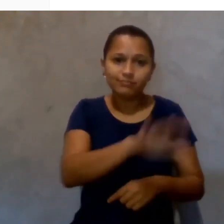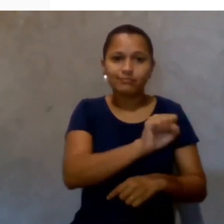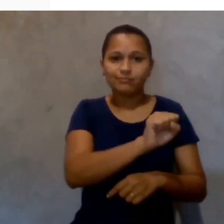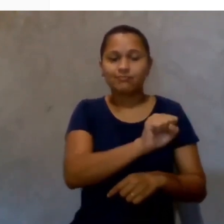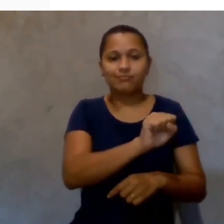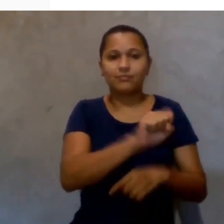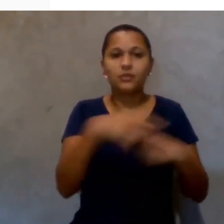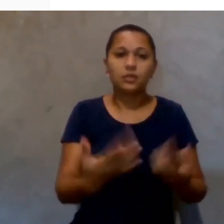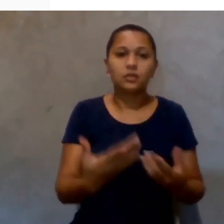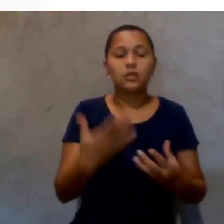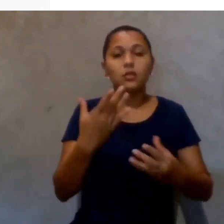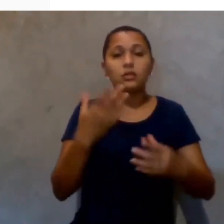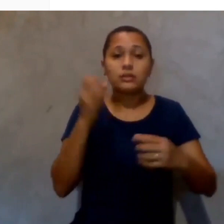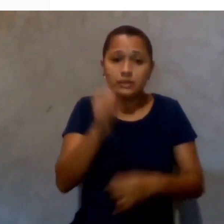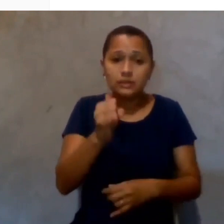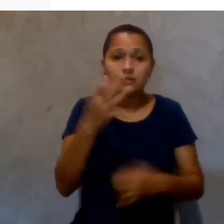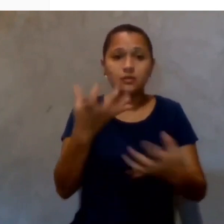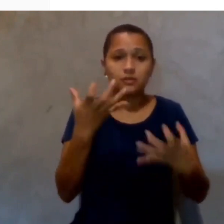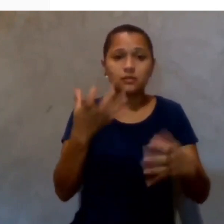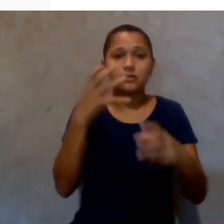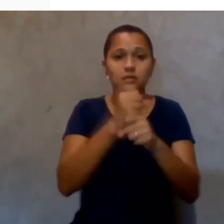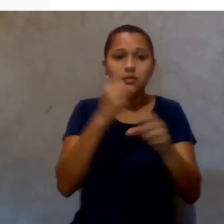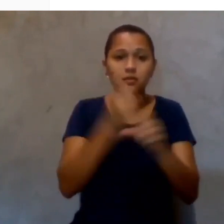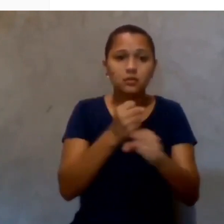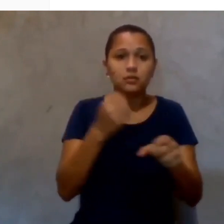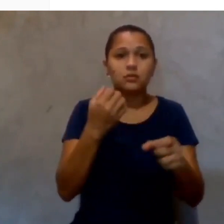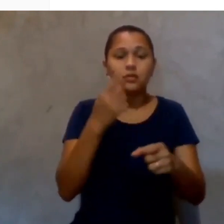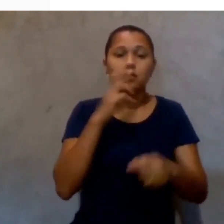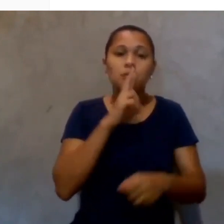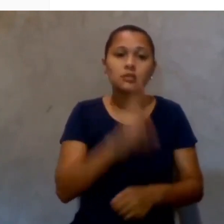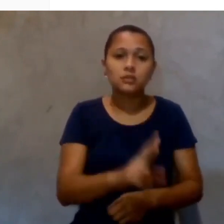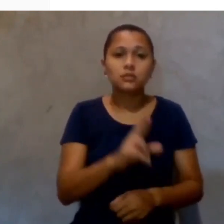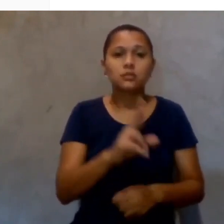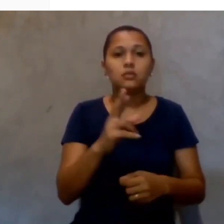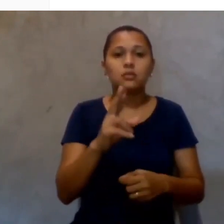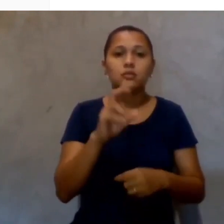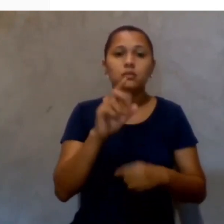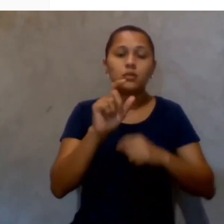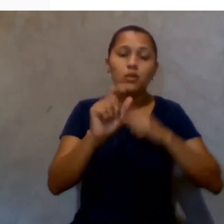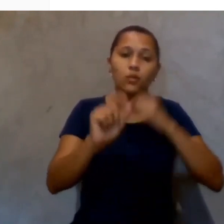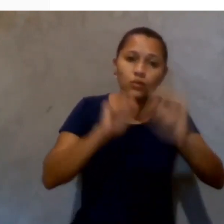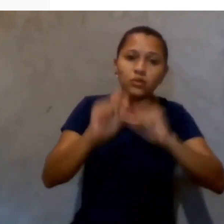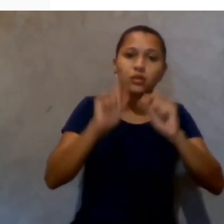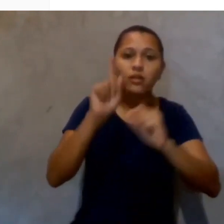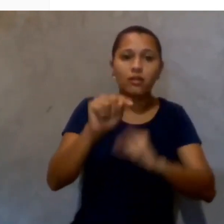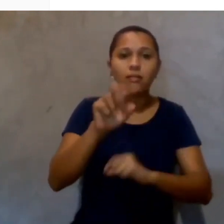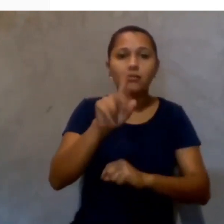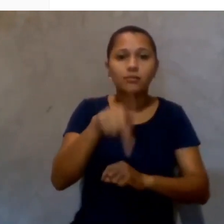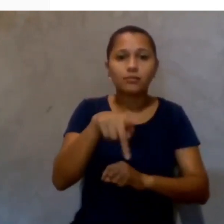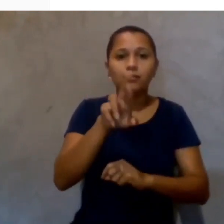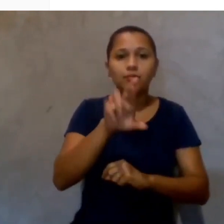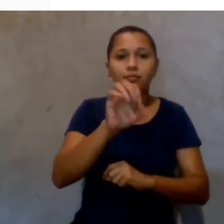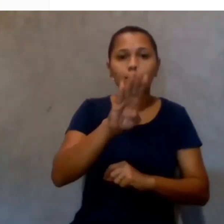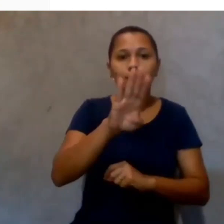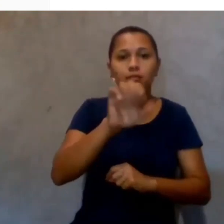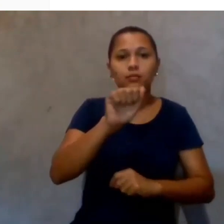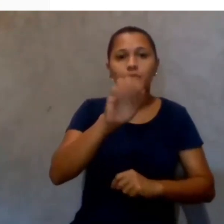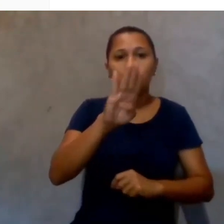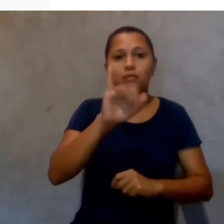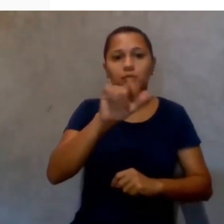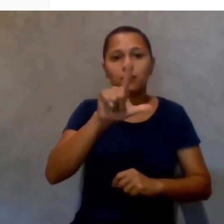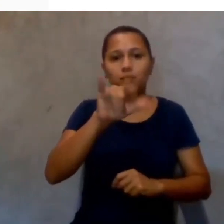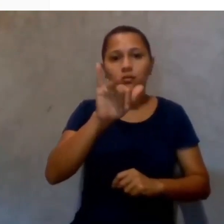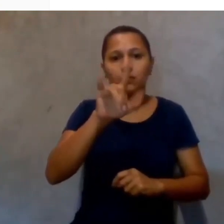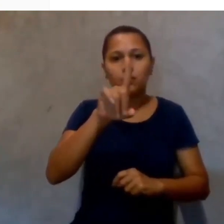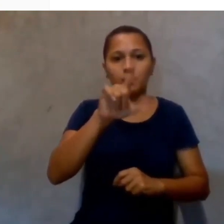dentro de um experimento aleatório. Então, vamos considerar o seguinte experimento: lançar um dado e obter um número par.